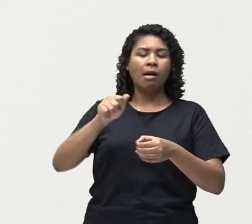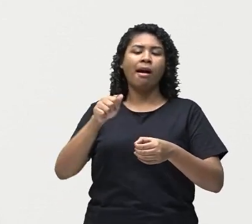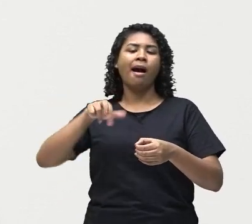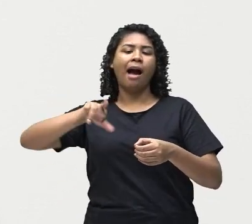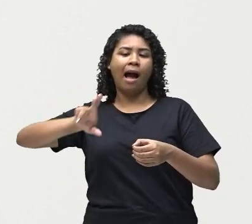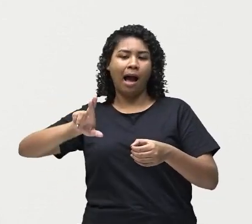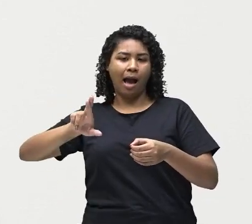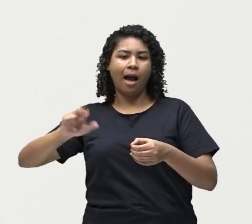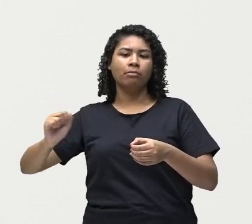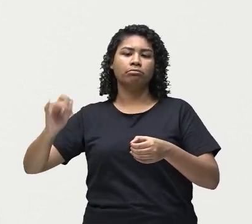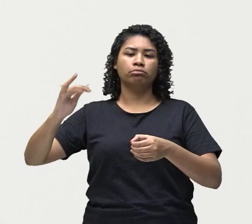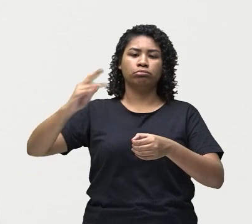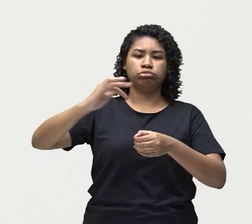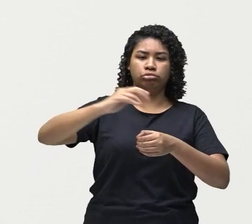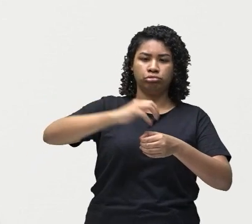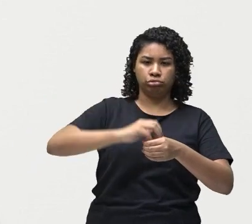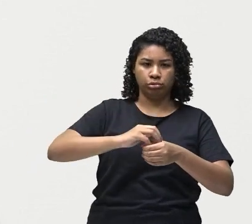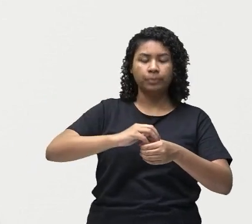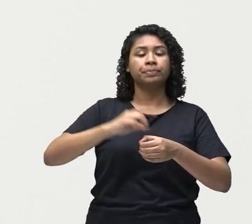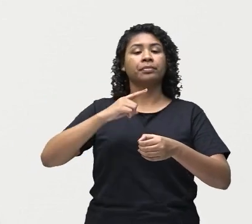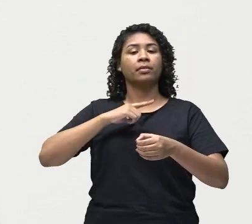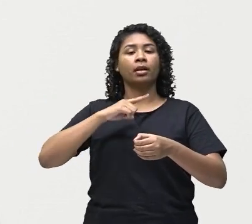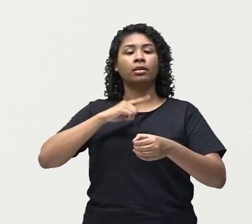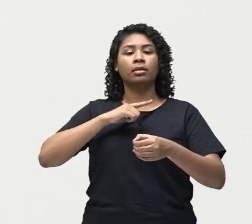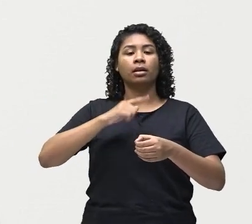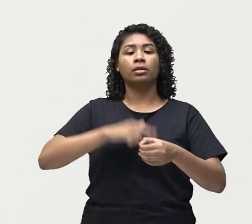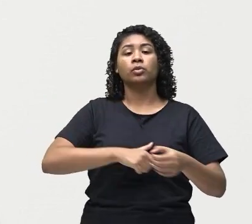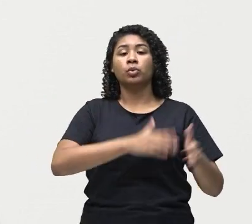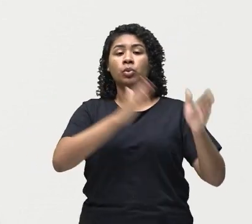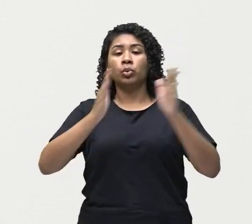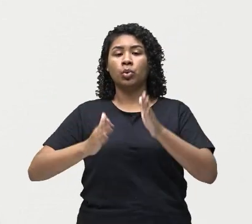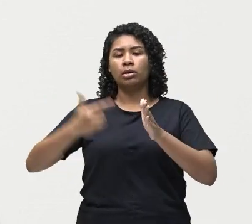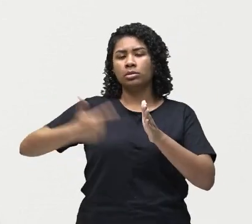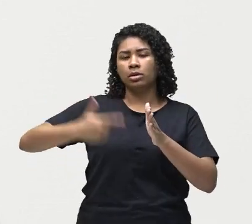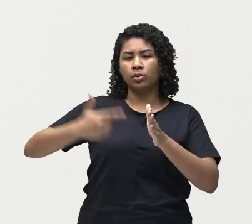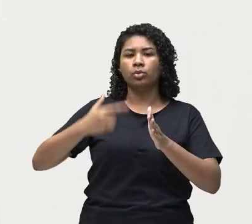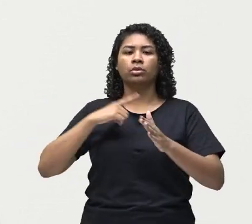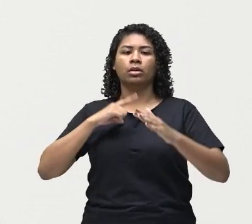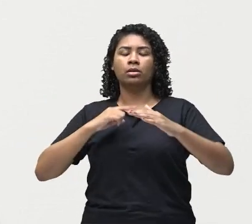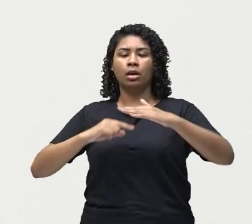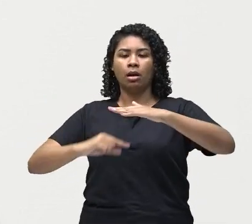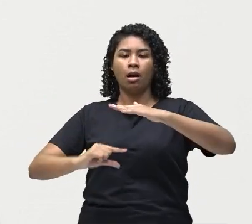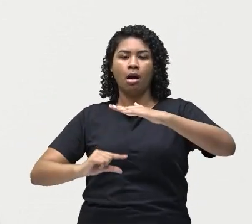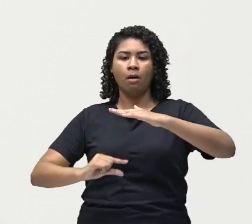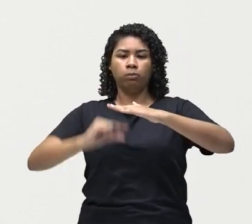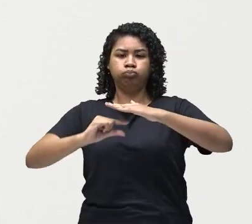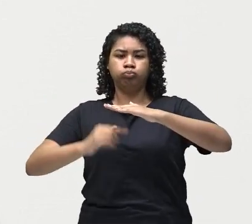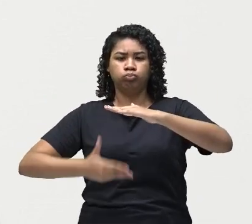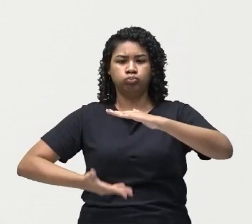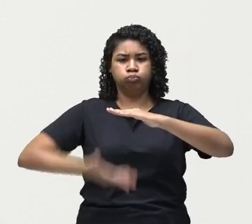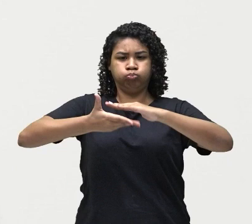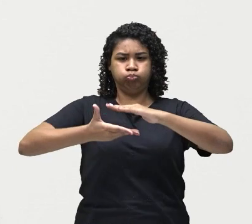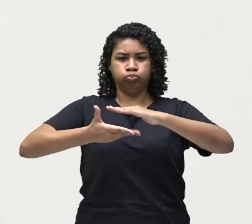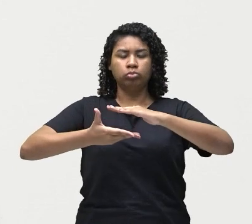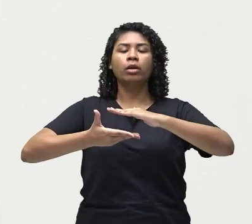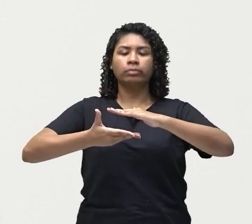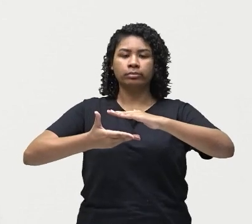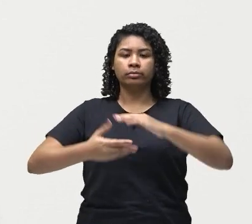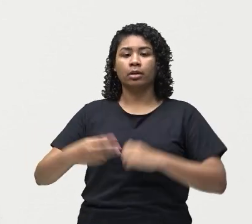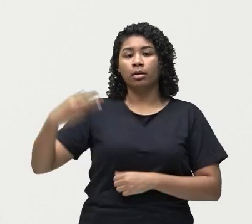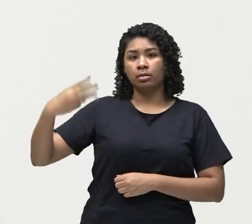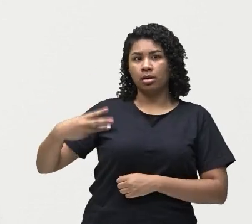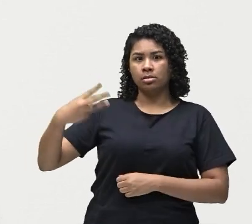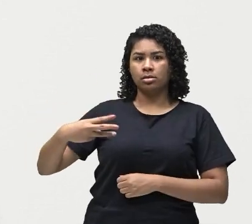vai comprimir aqui ó o pistão vai subir e vai comprimir no terceiro tempo porque que acontece a explosão